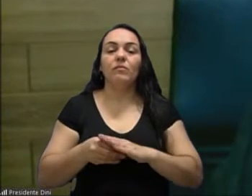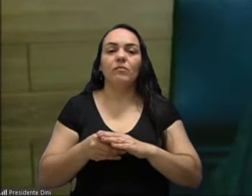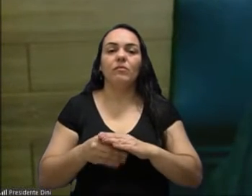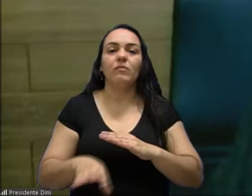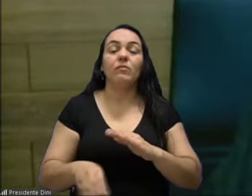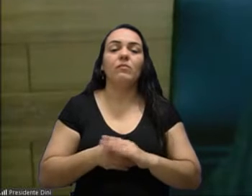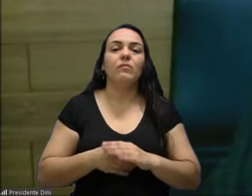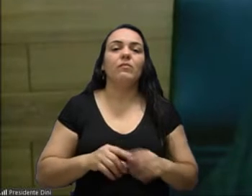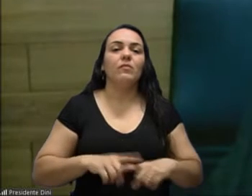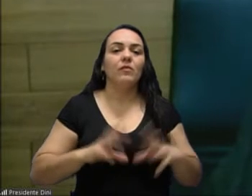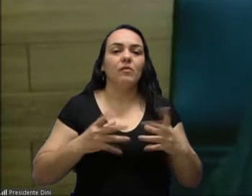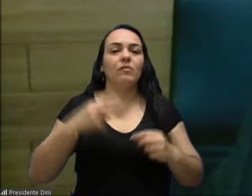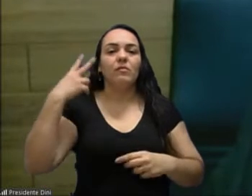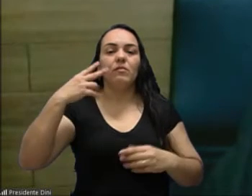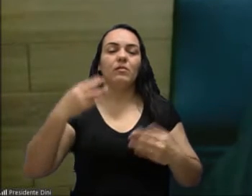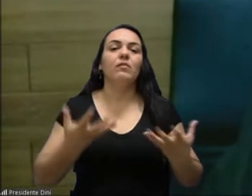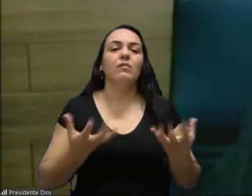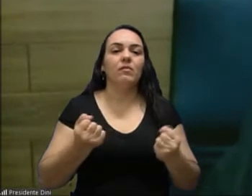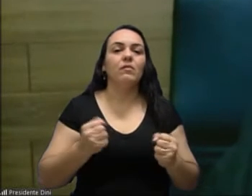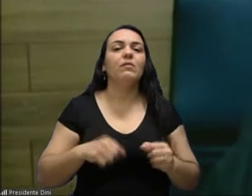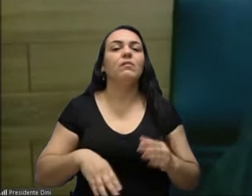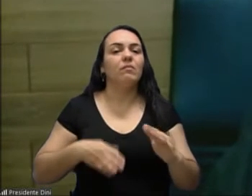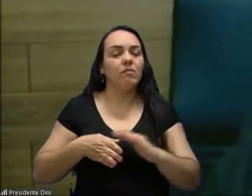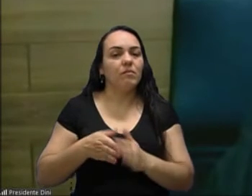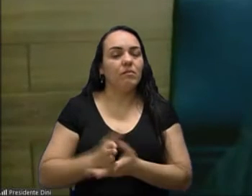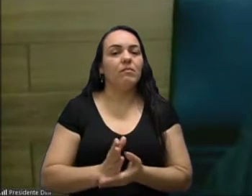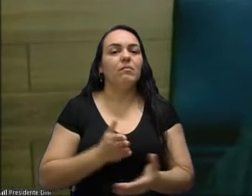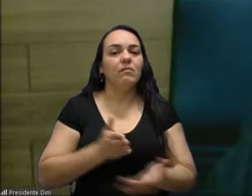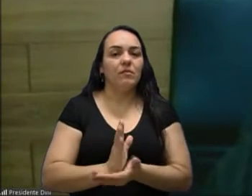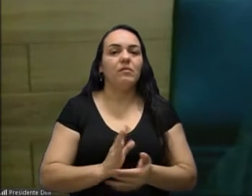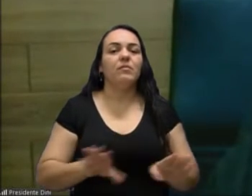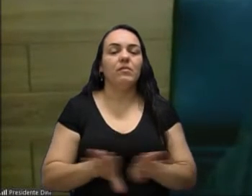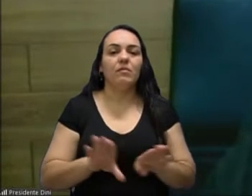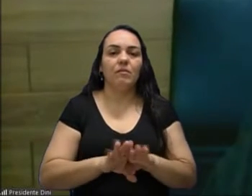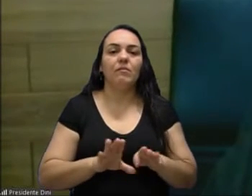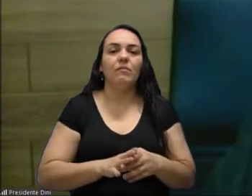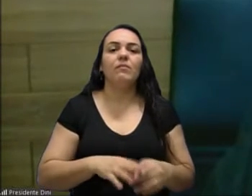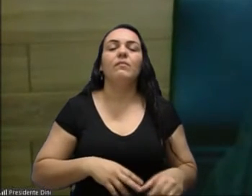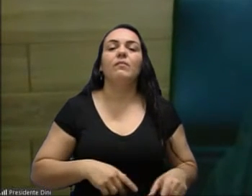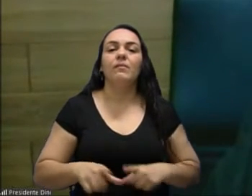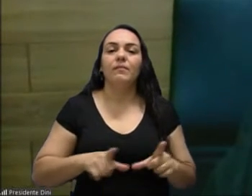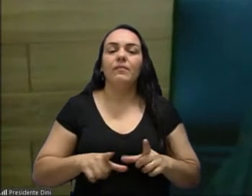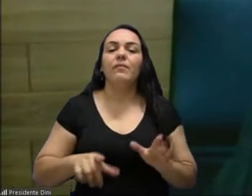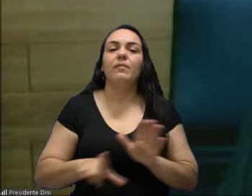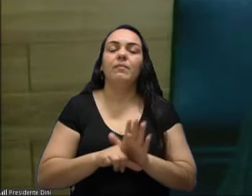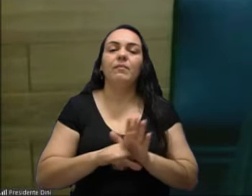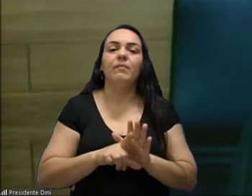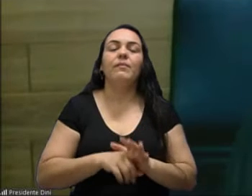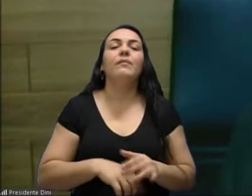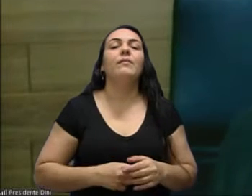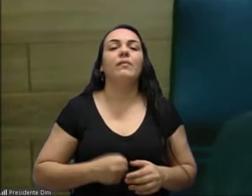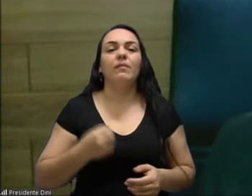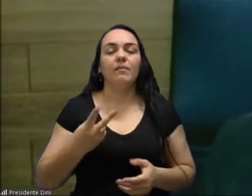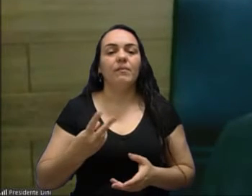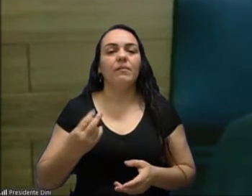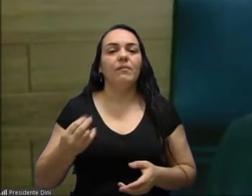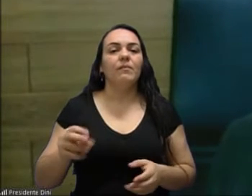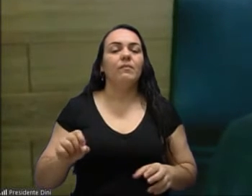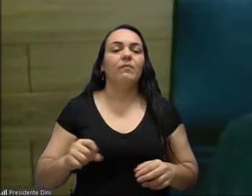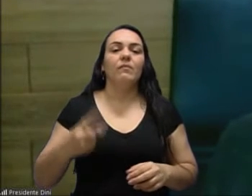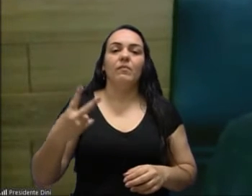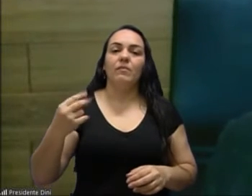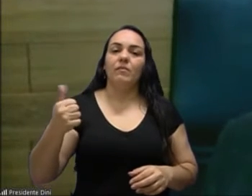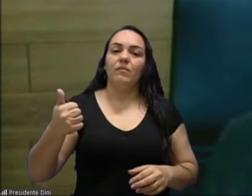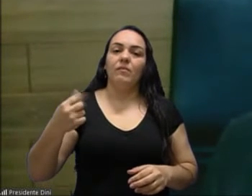com a emenda permanecem como estão está aprovado proédio de lei de 127 de 2020 do vereador do sumprissino e dispõe sobre a renovação da lei 12205